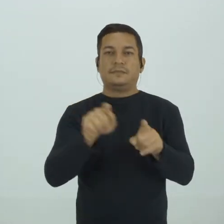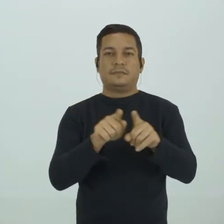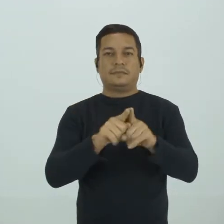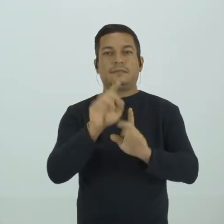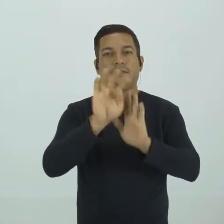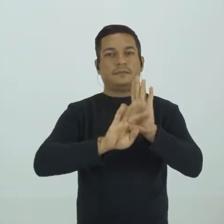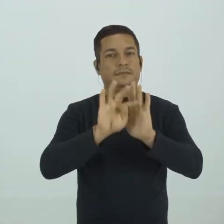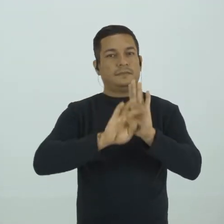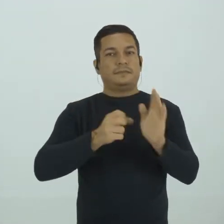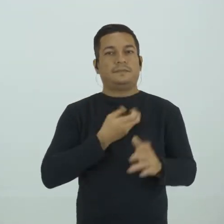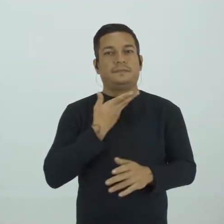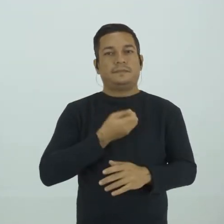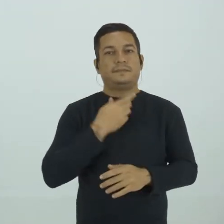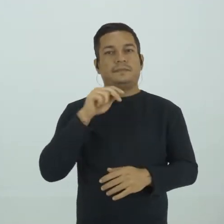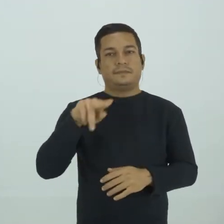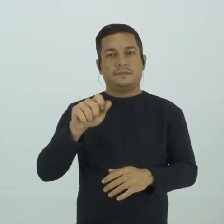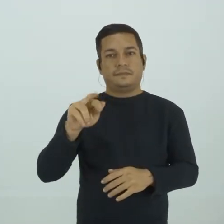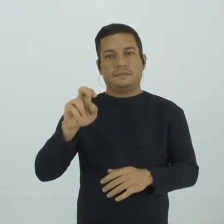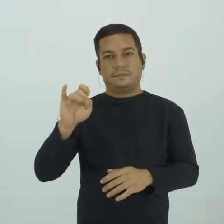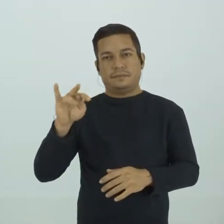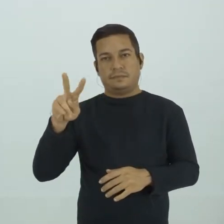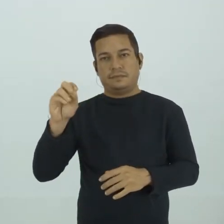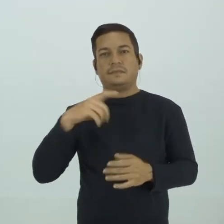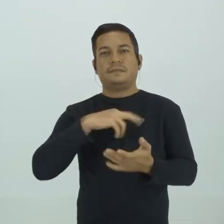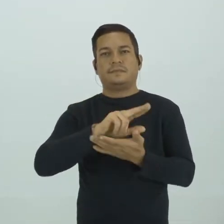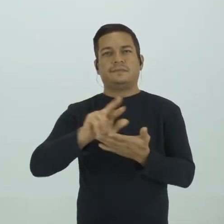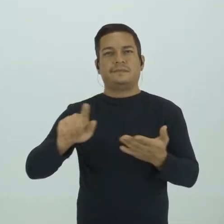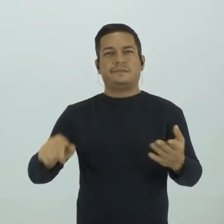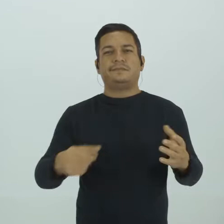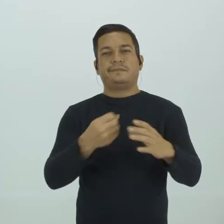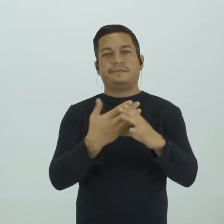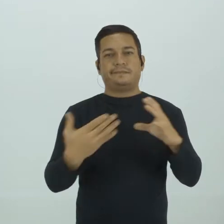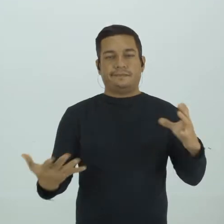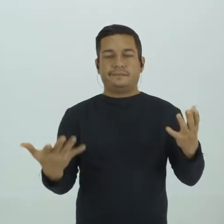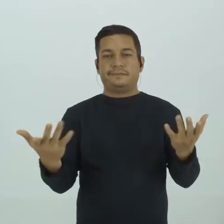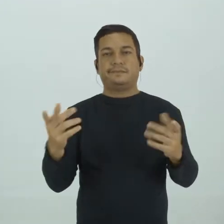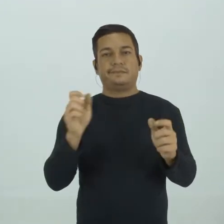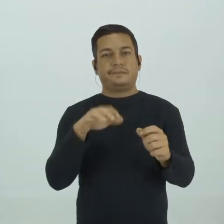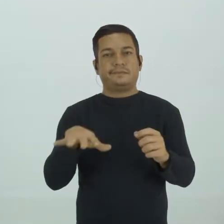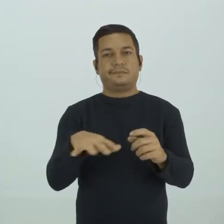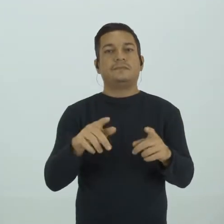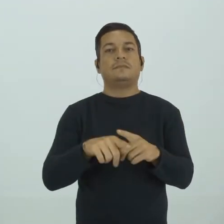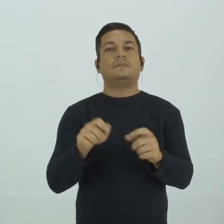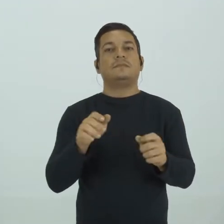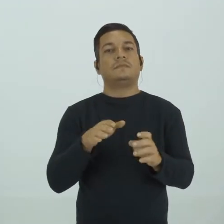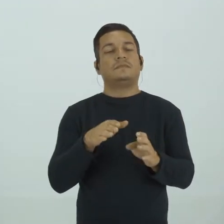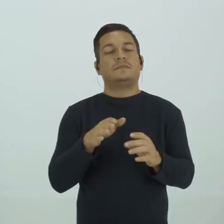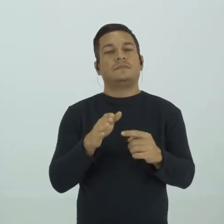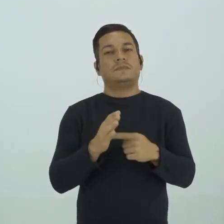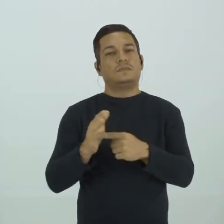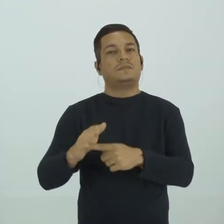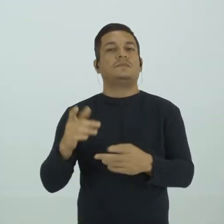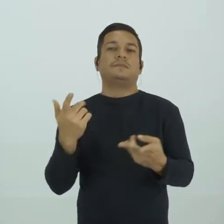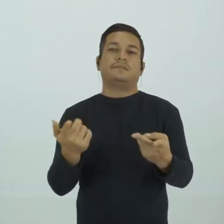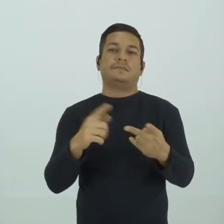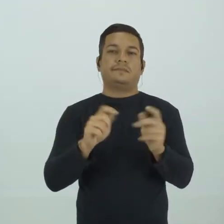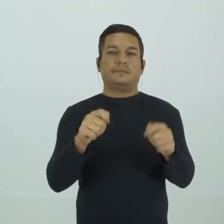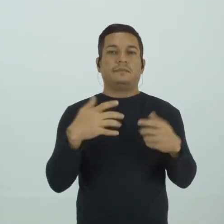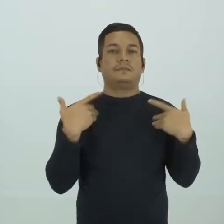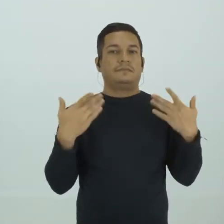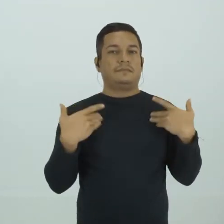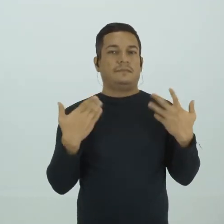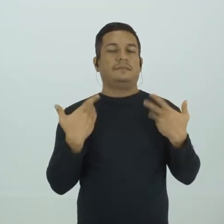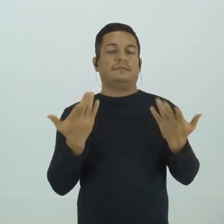texto narrativo e aí ela tem diversas funções sociais. Pode ser instrucional, pode ser apenas para diversão,